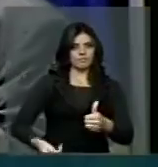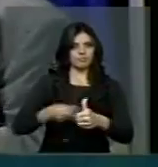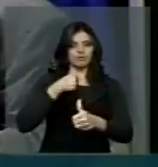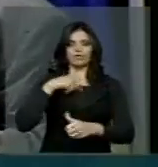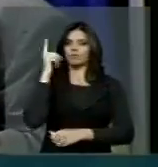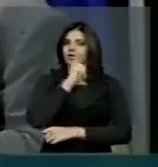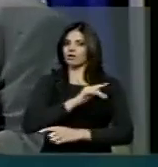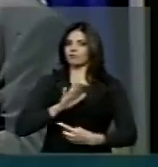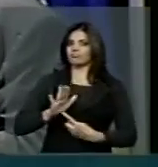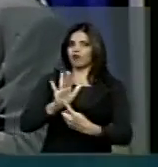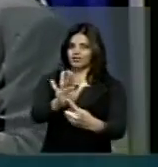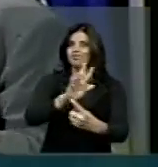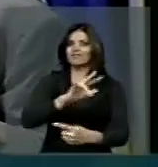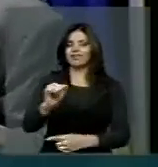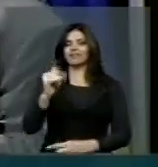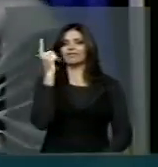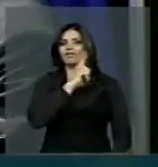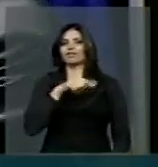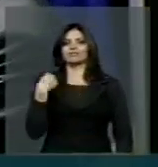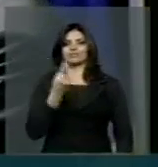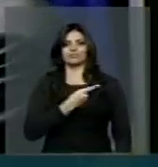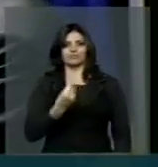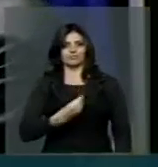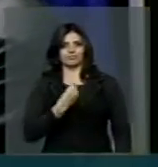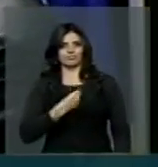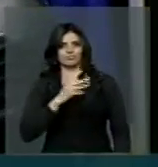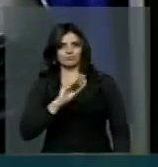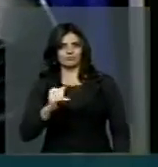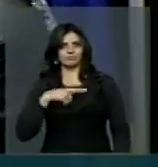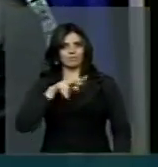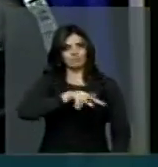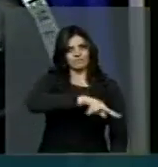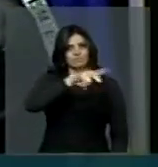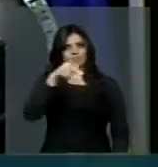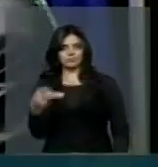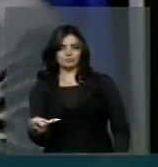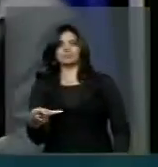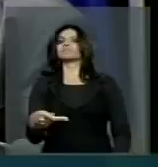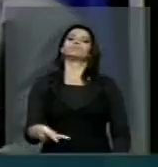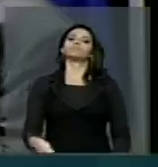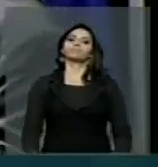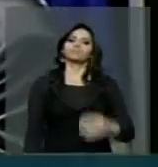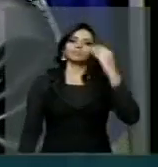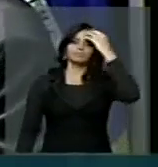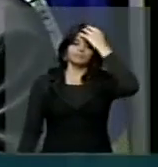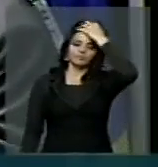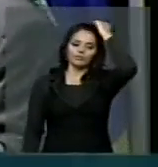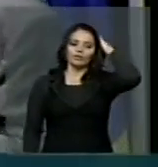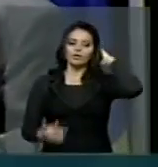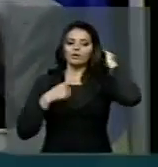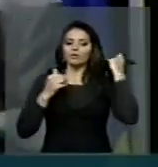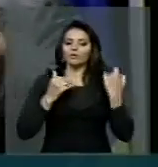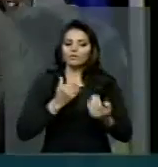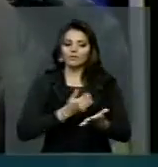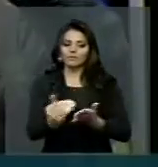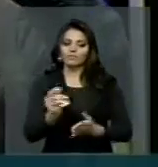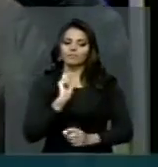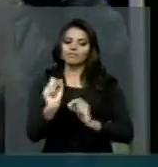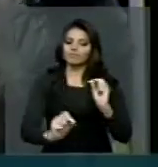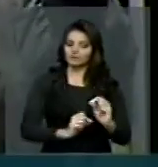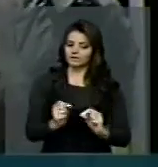grande sinal de que nós estávamos revertendo o jogo, que começava ali